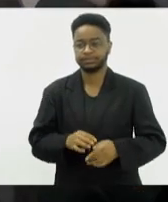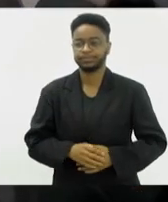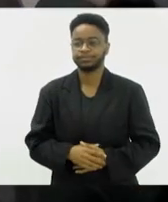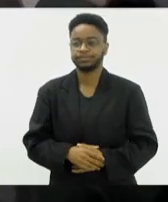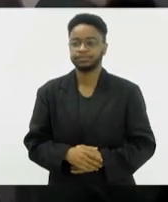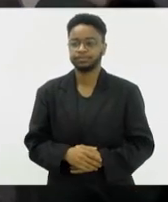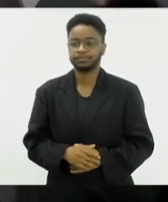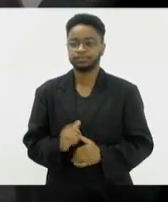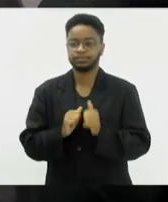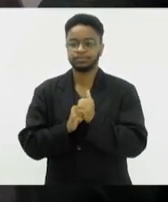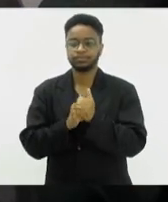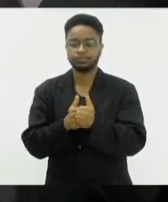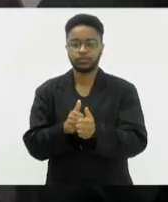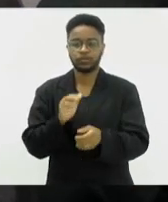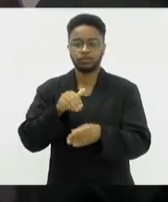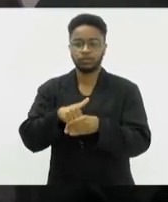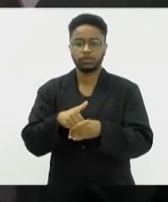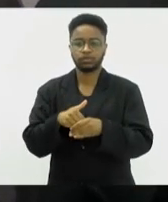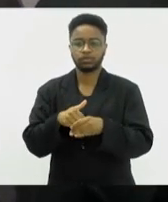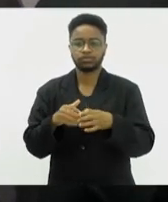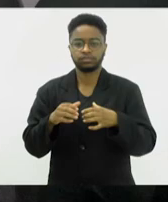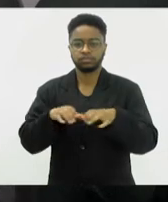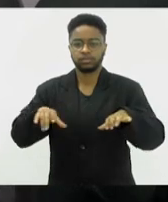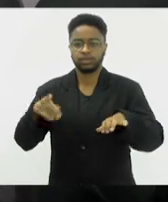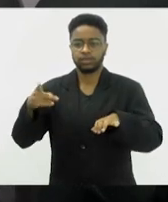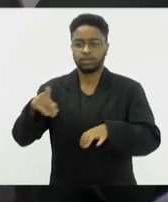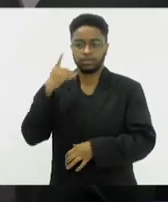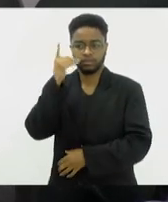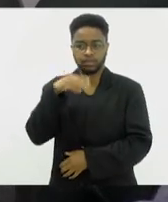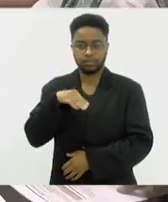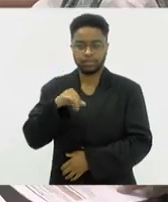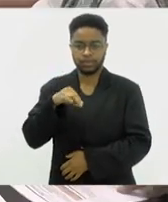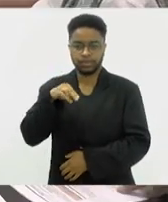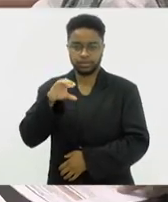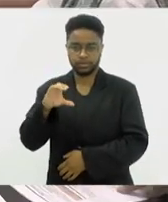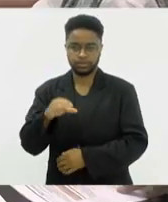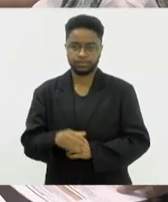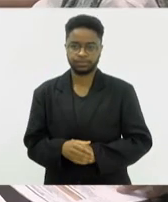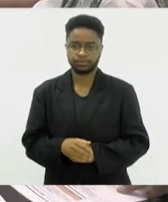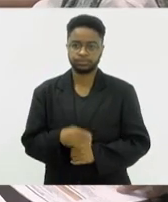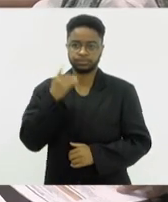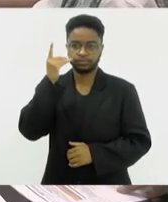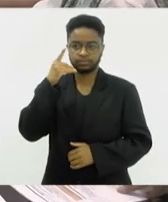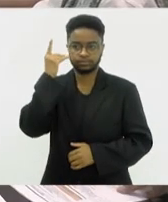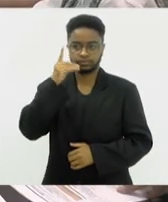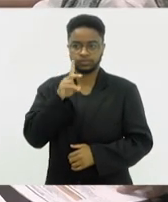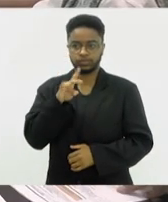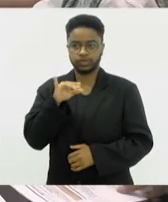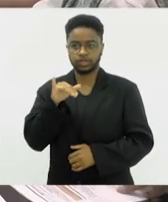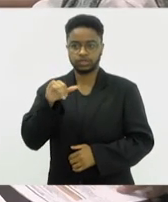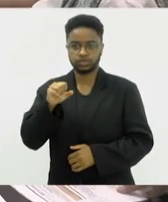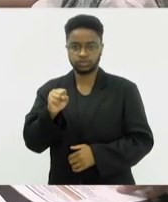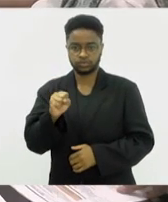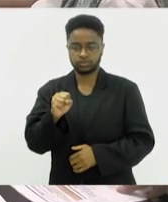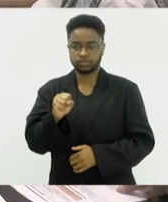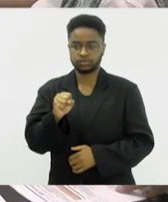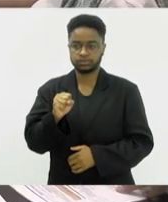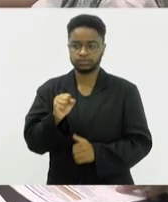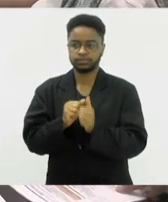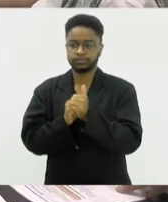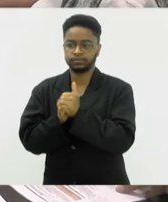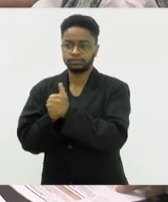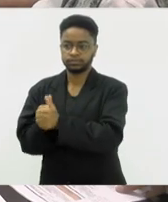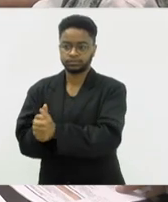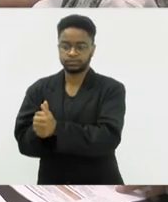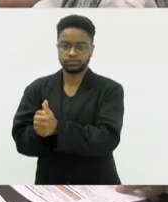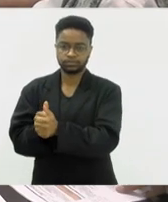Acompanha a divergência aberta pelo deputado Mink. Deputado Vinícius Cozolino acompanhou